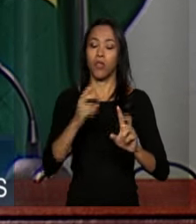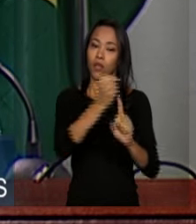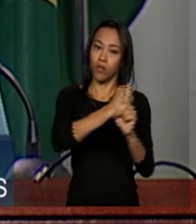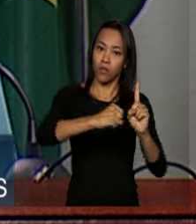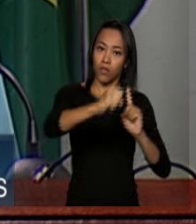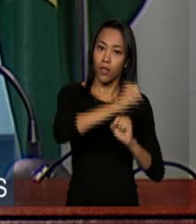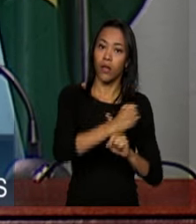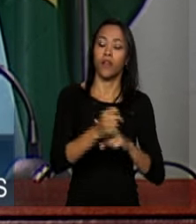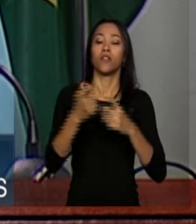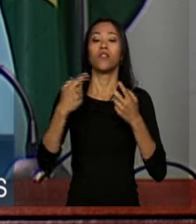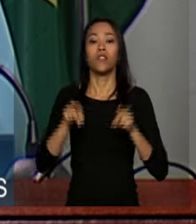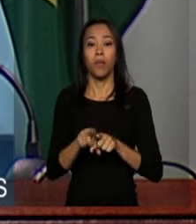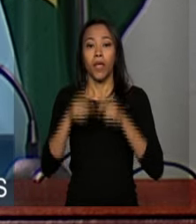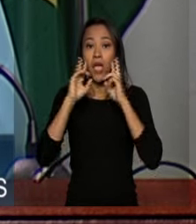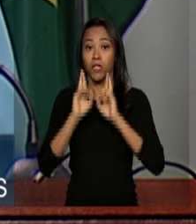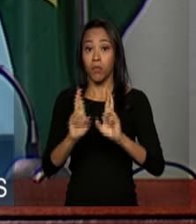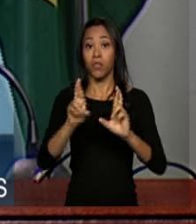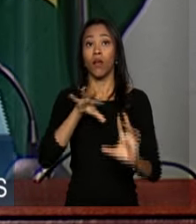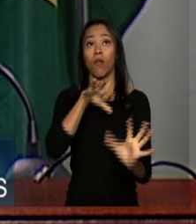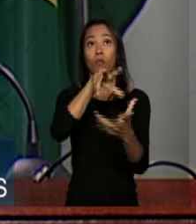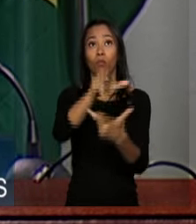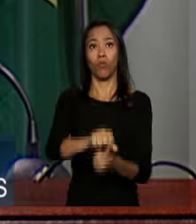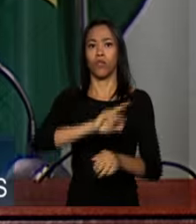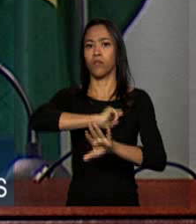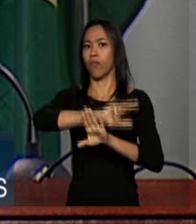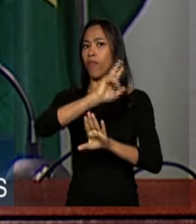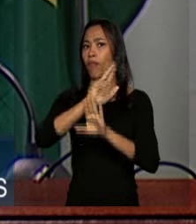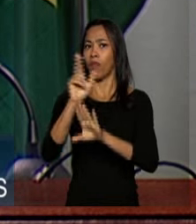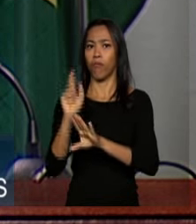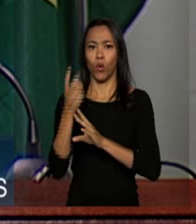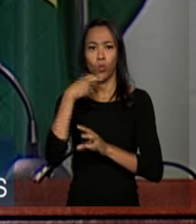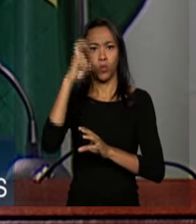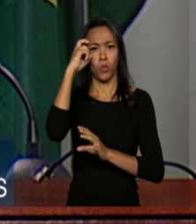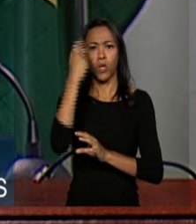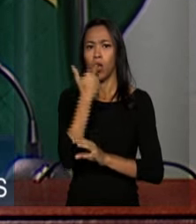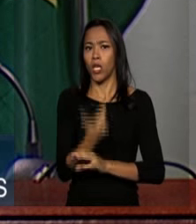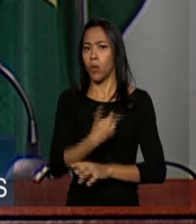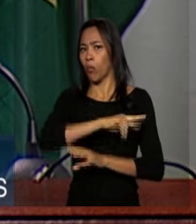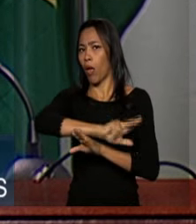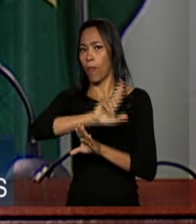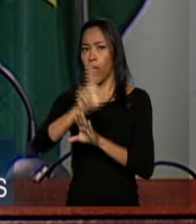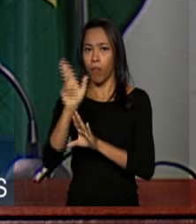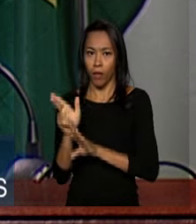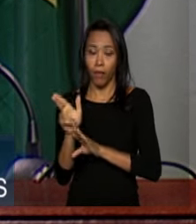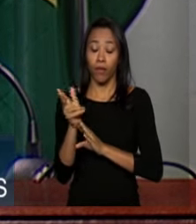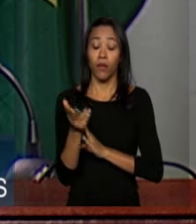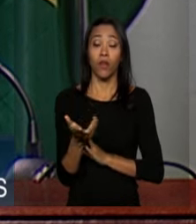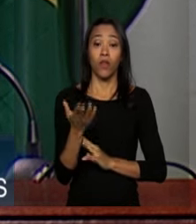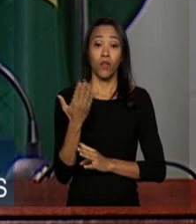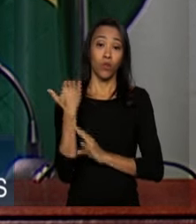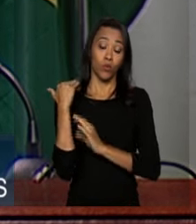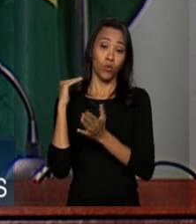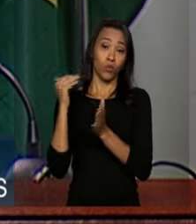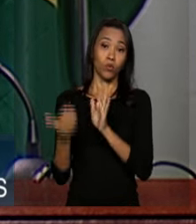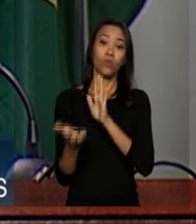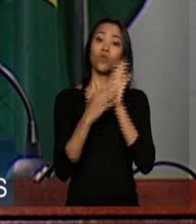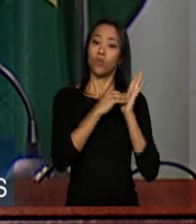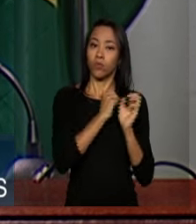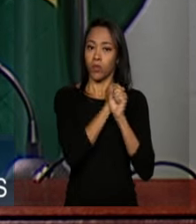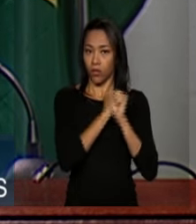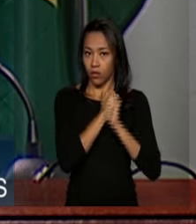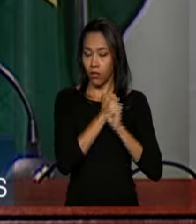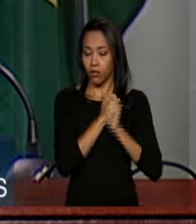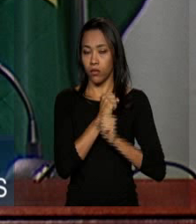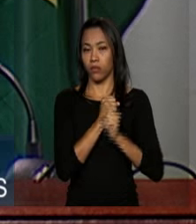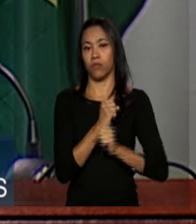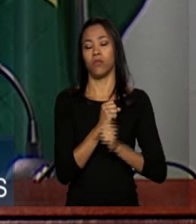a diversidade que o mundo apresenta. Vivemos, nos últimos anos, uma fascinante experiência de